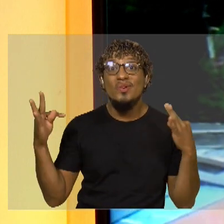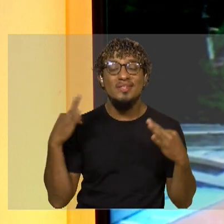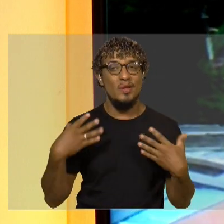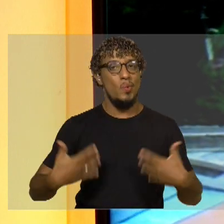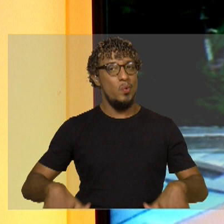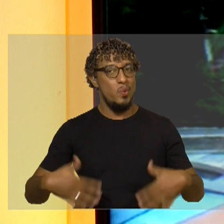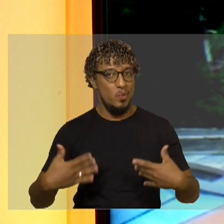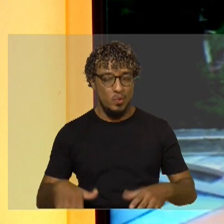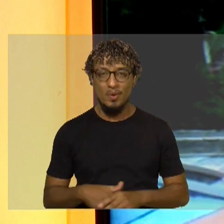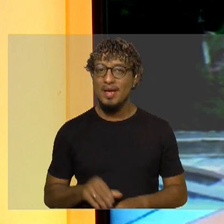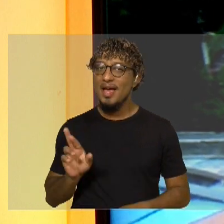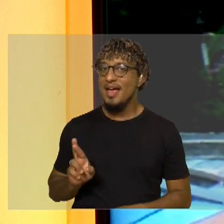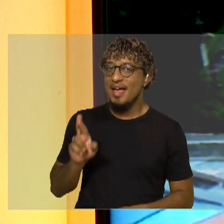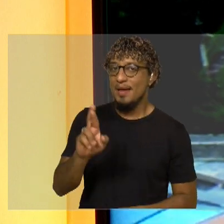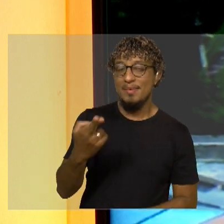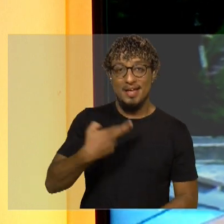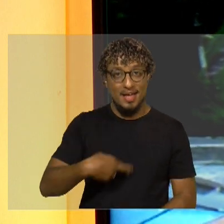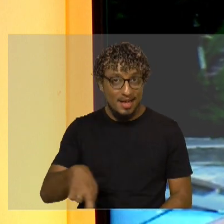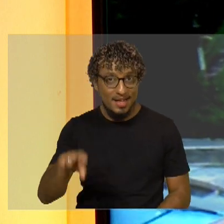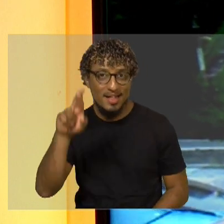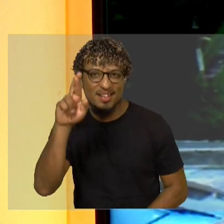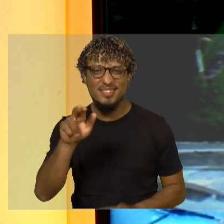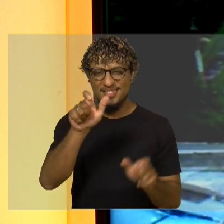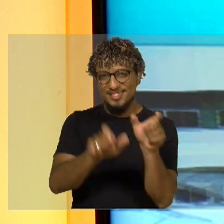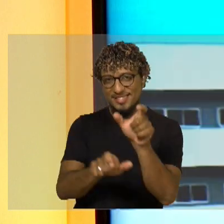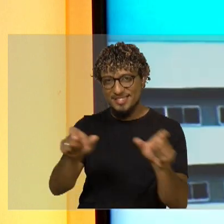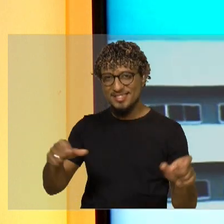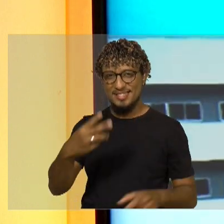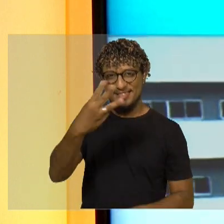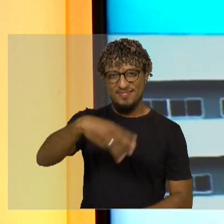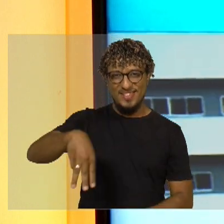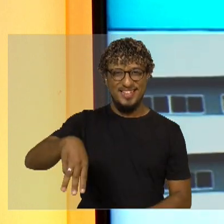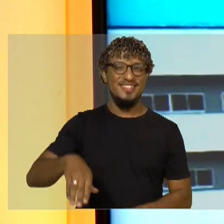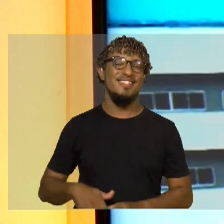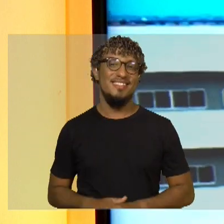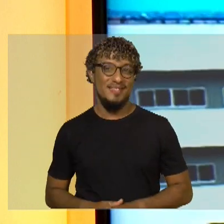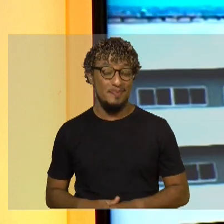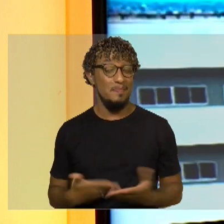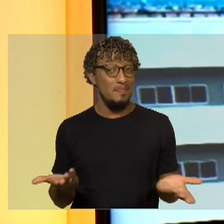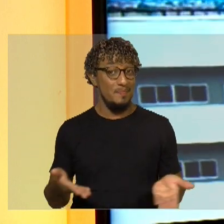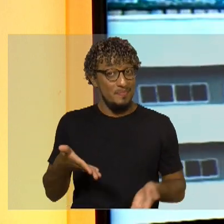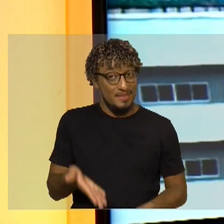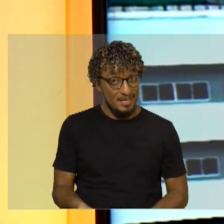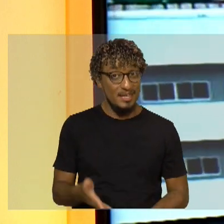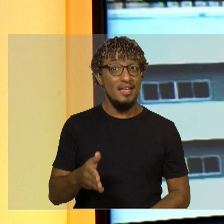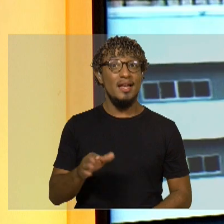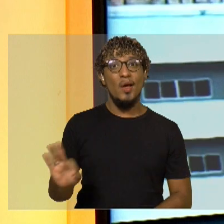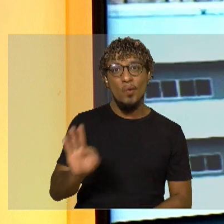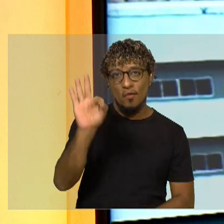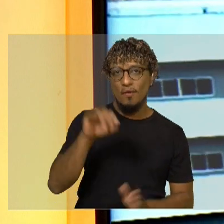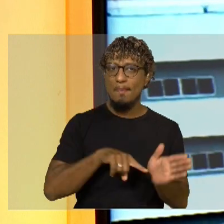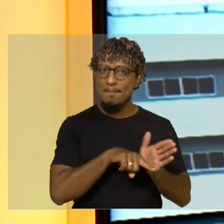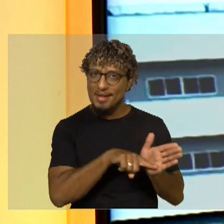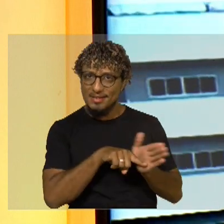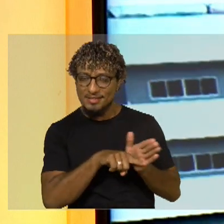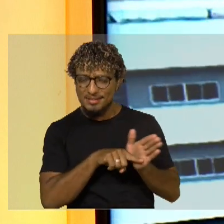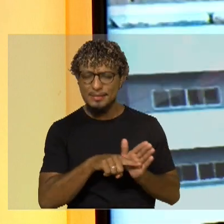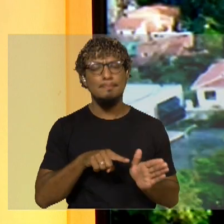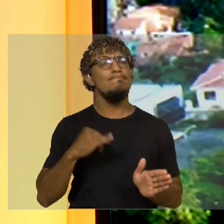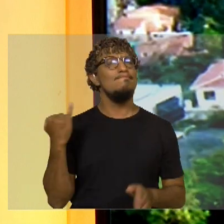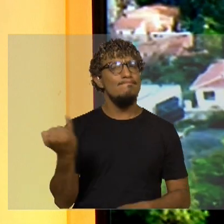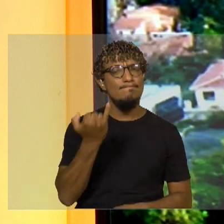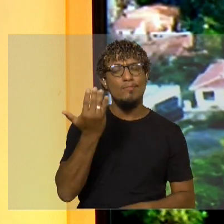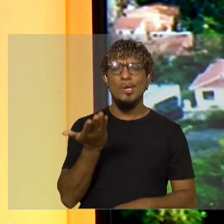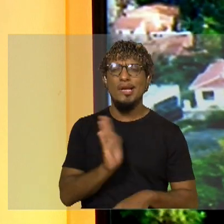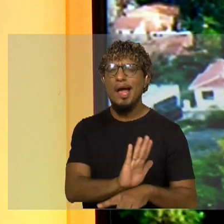de representar a religiosidade de milhares de maranhenses. Aqui na UFMA, um projeto de pesquisa tem sido um